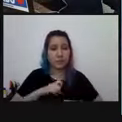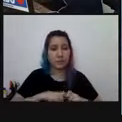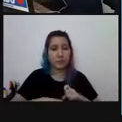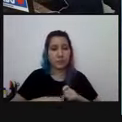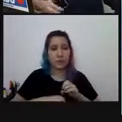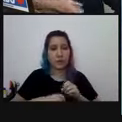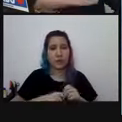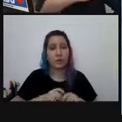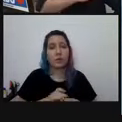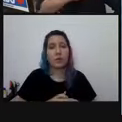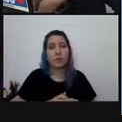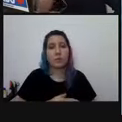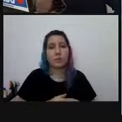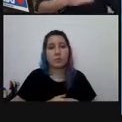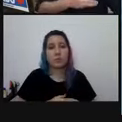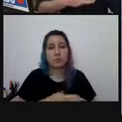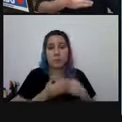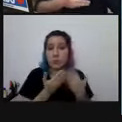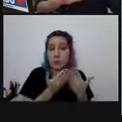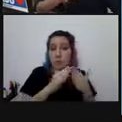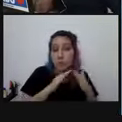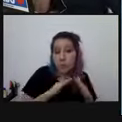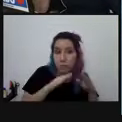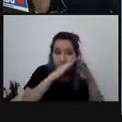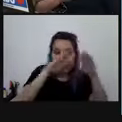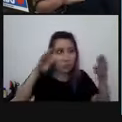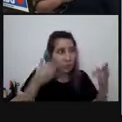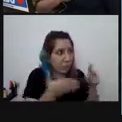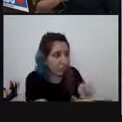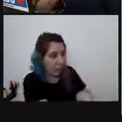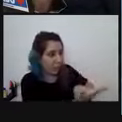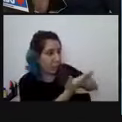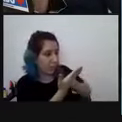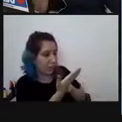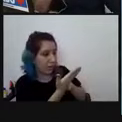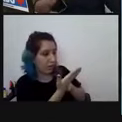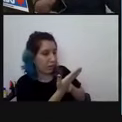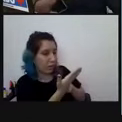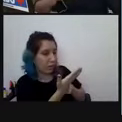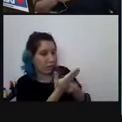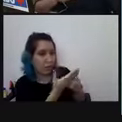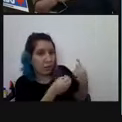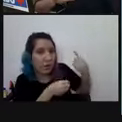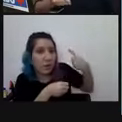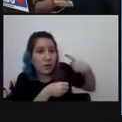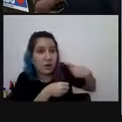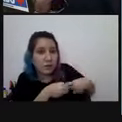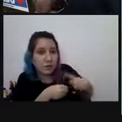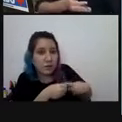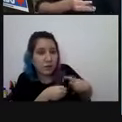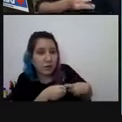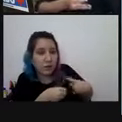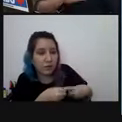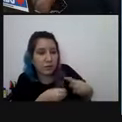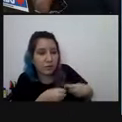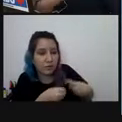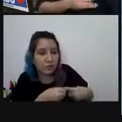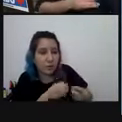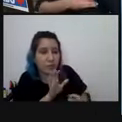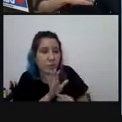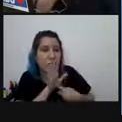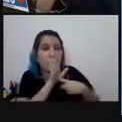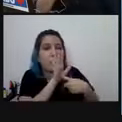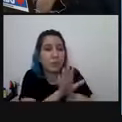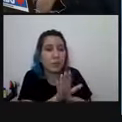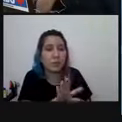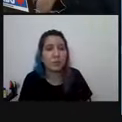projeto, não, isso eu já falei, abertura de um museu na cidade, olha aí o Paulo, do Museu Joias da Natureza, já dando o tom aí, já